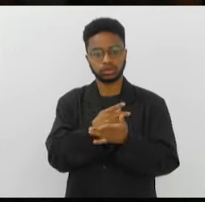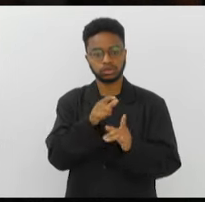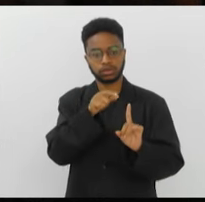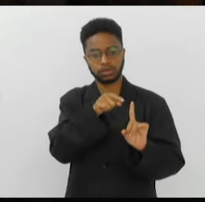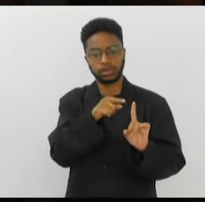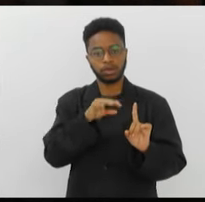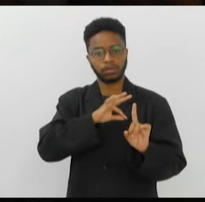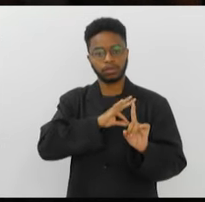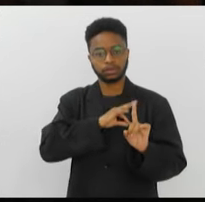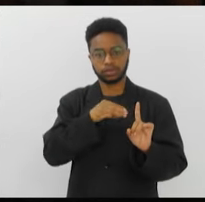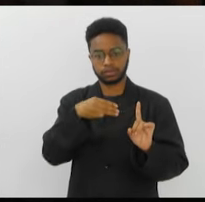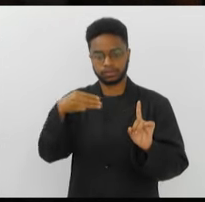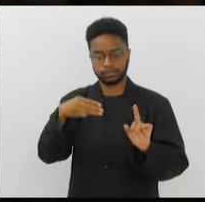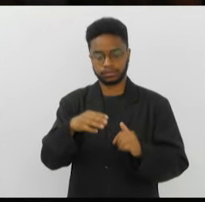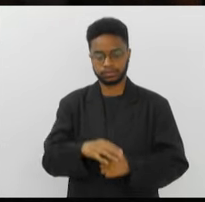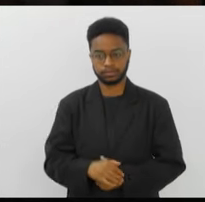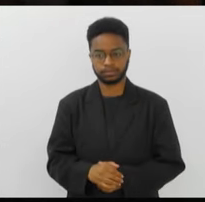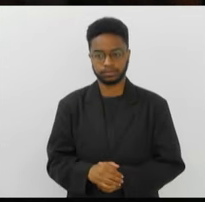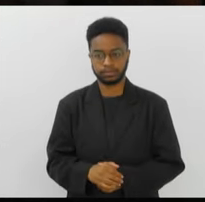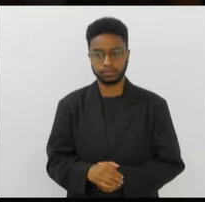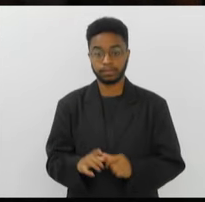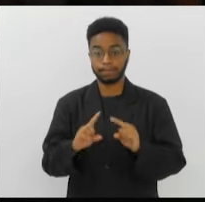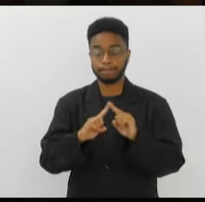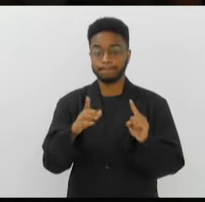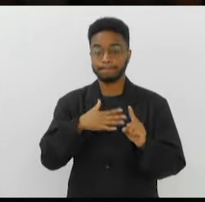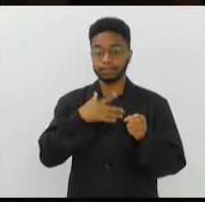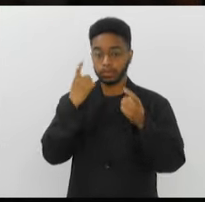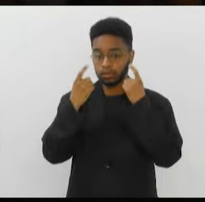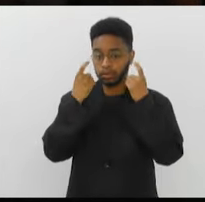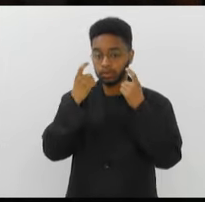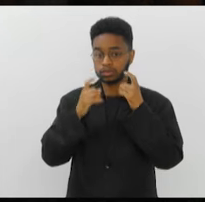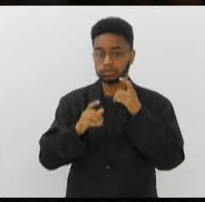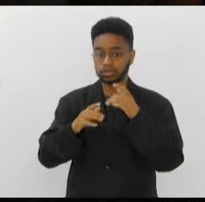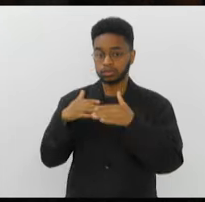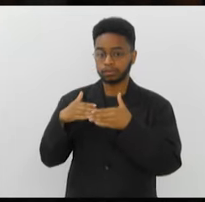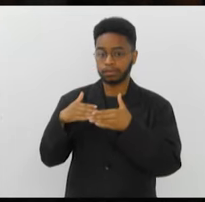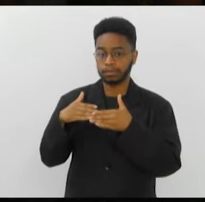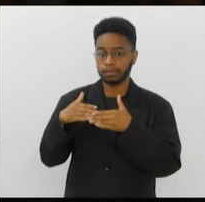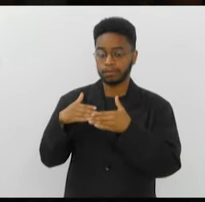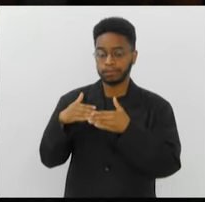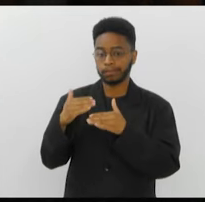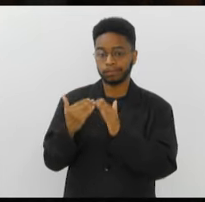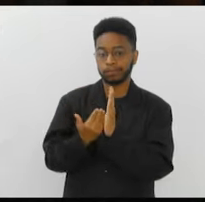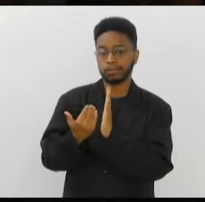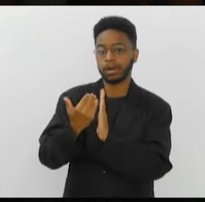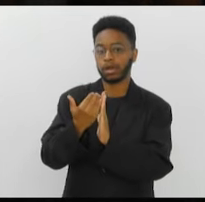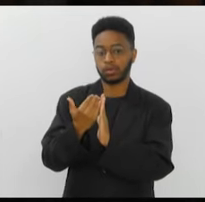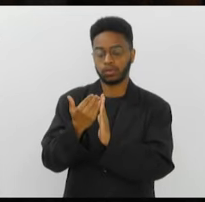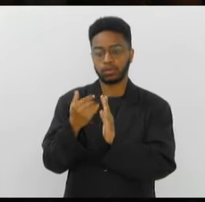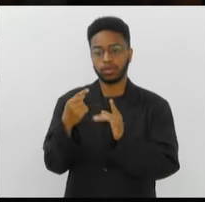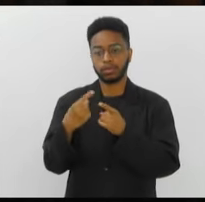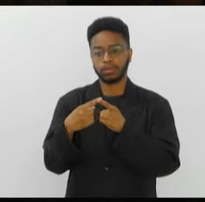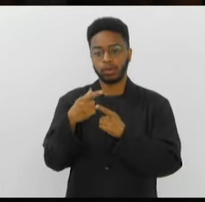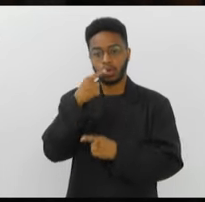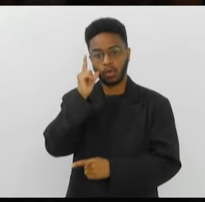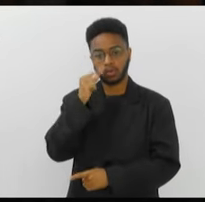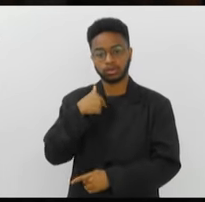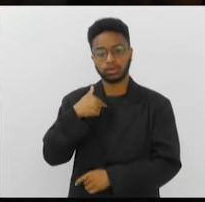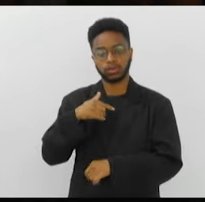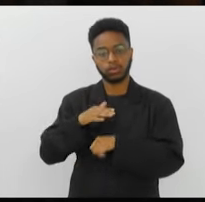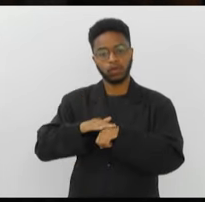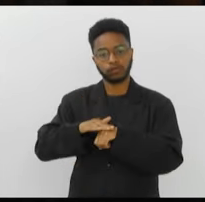militar. Mas a minha preocupação vai um pouco mais longe. Ontem falava eu sobre esse